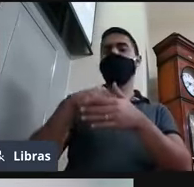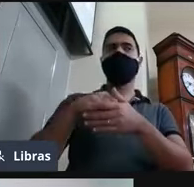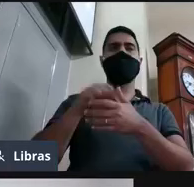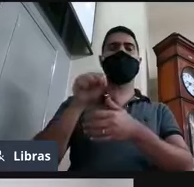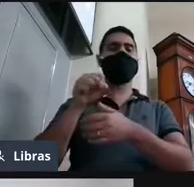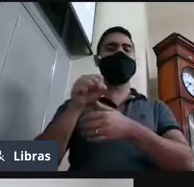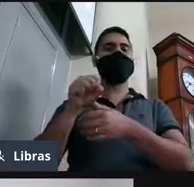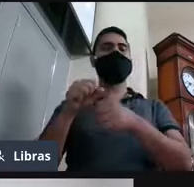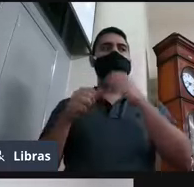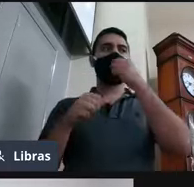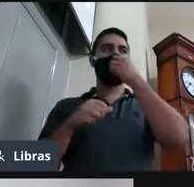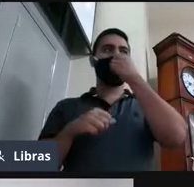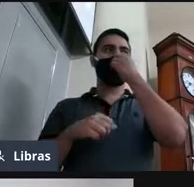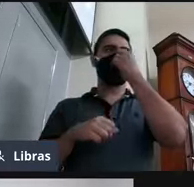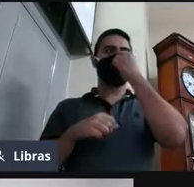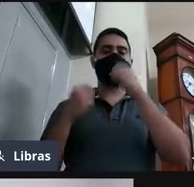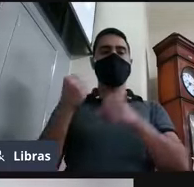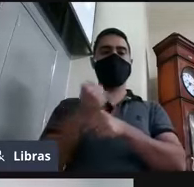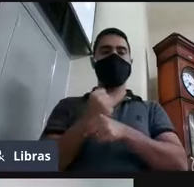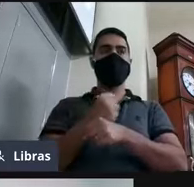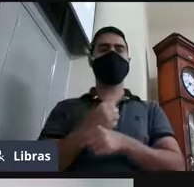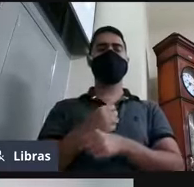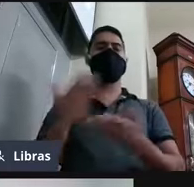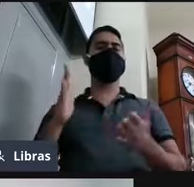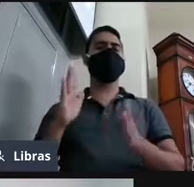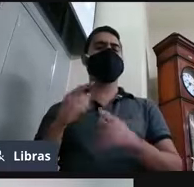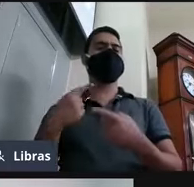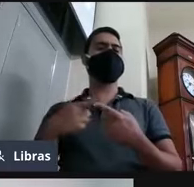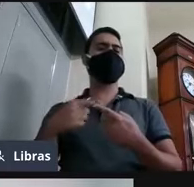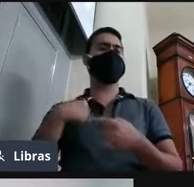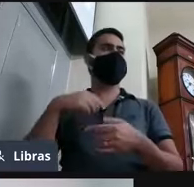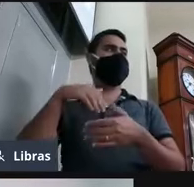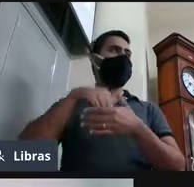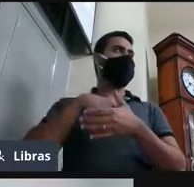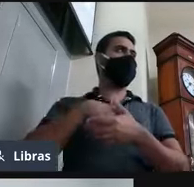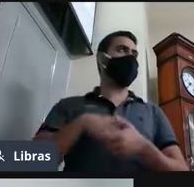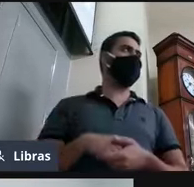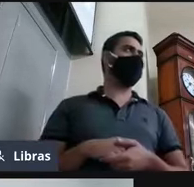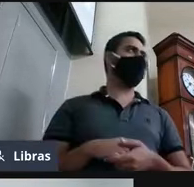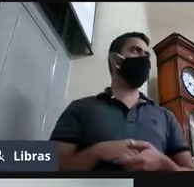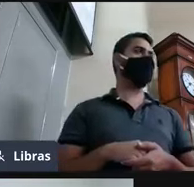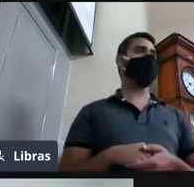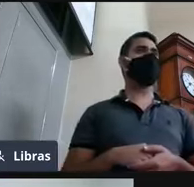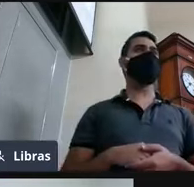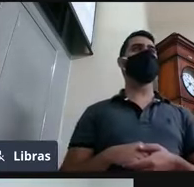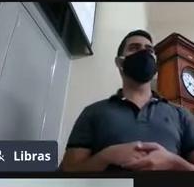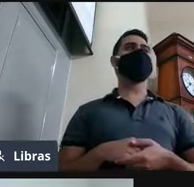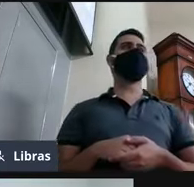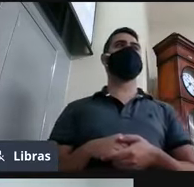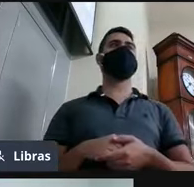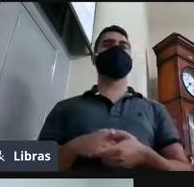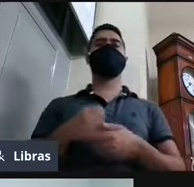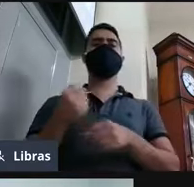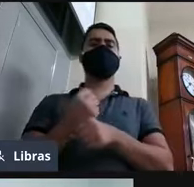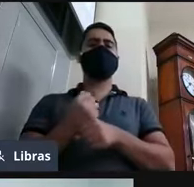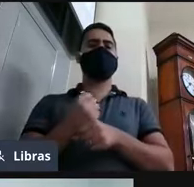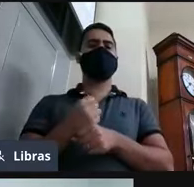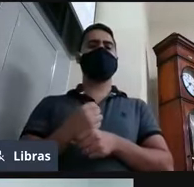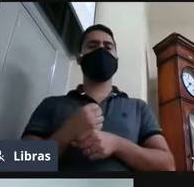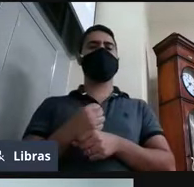as contas daquele ano. E por quê? Porque naquele ano, o prefeito, com muita justiça,